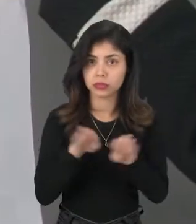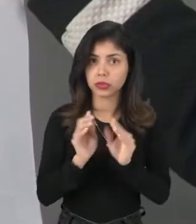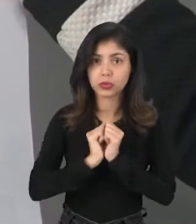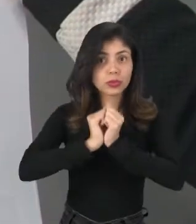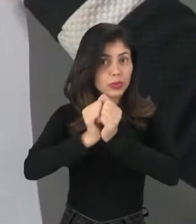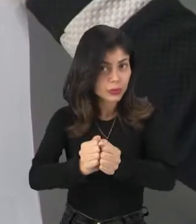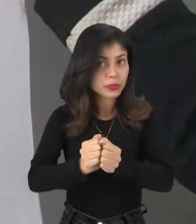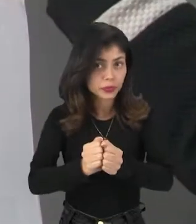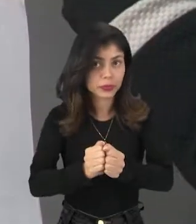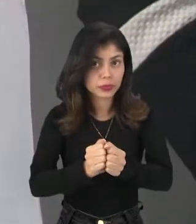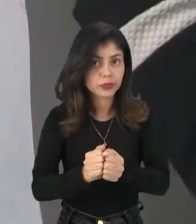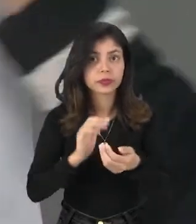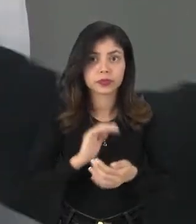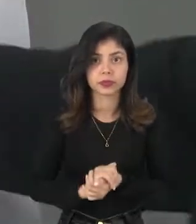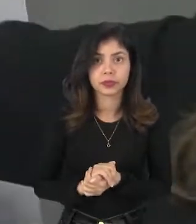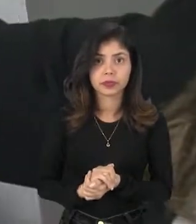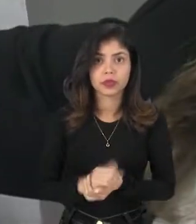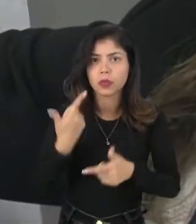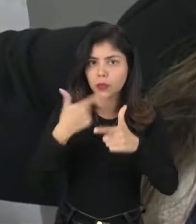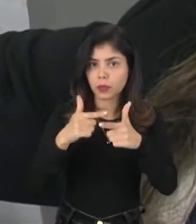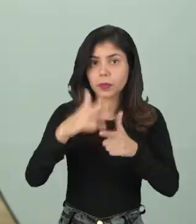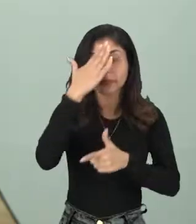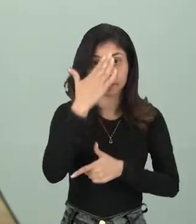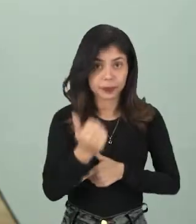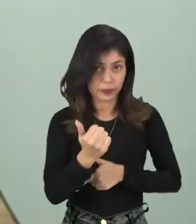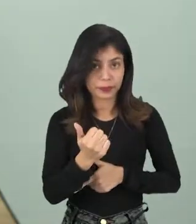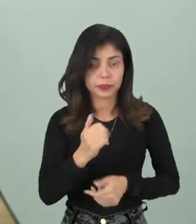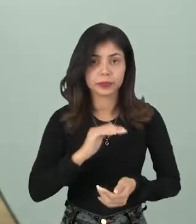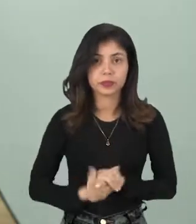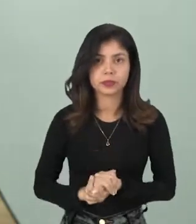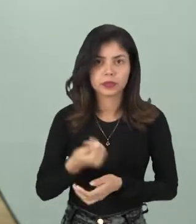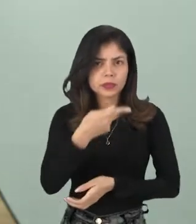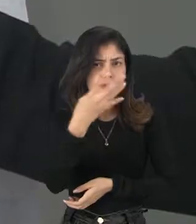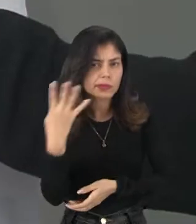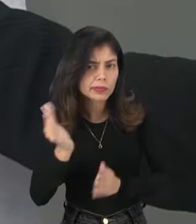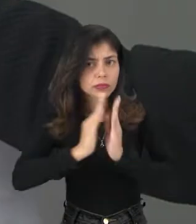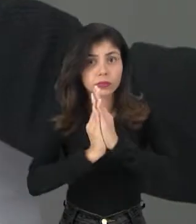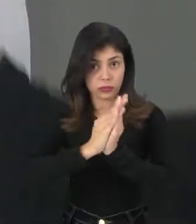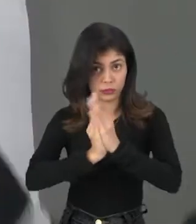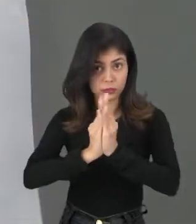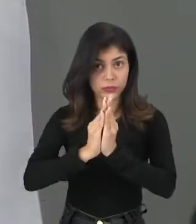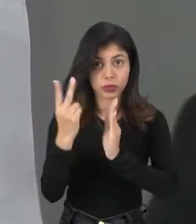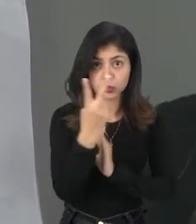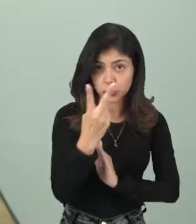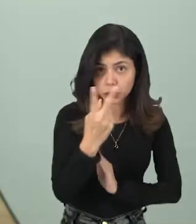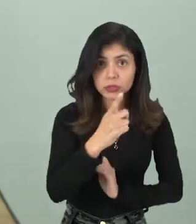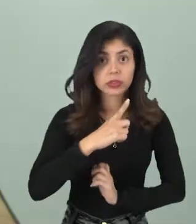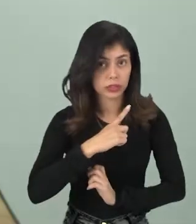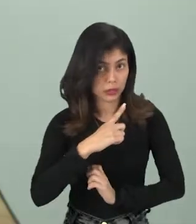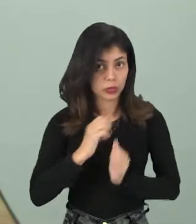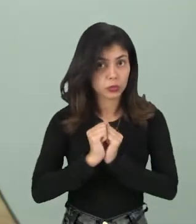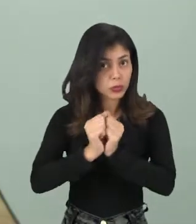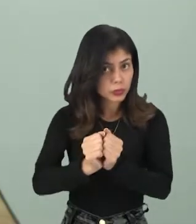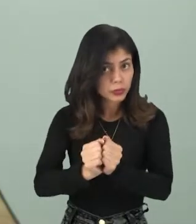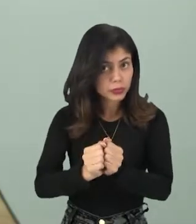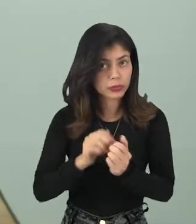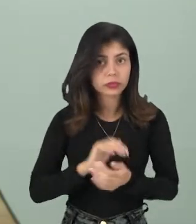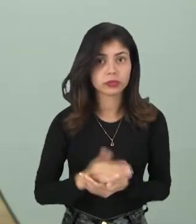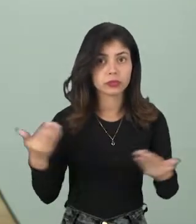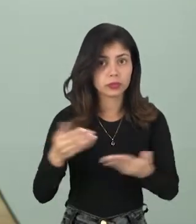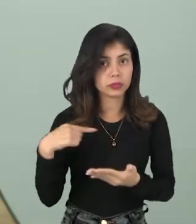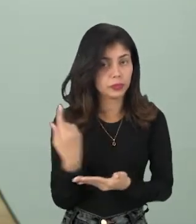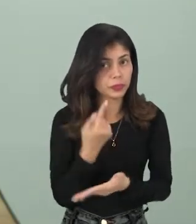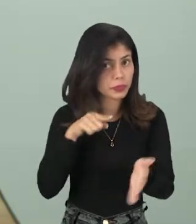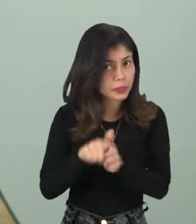juntos então é isso aqui que o problema quer saber quantos bonecos Os dois têm juntos que